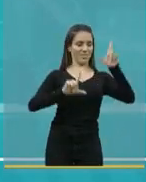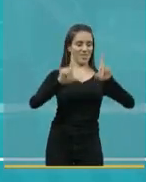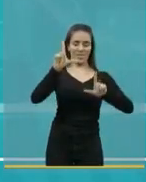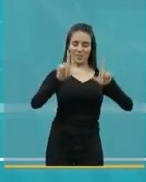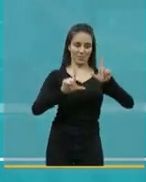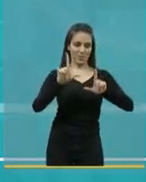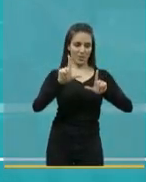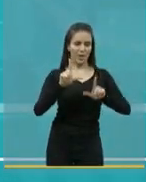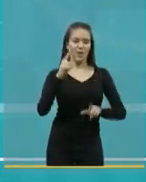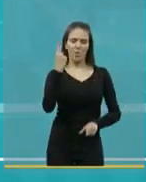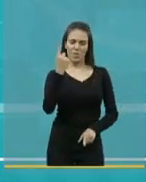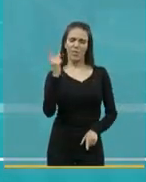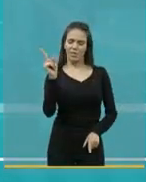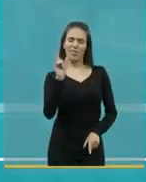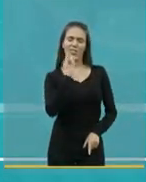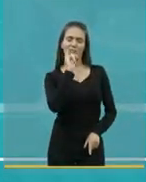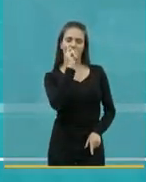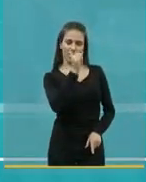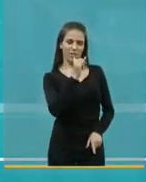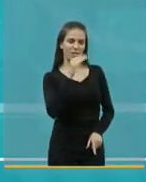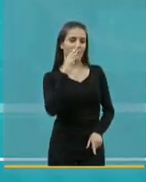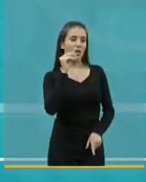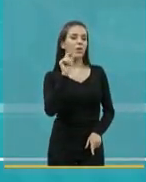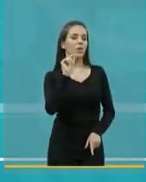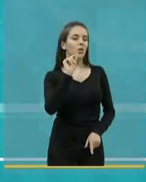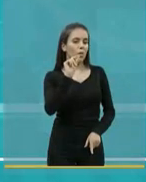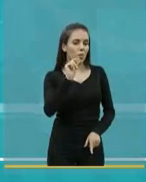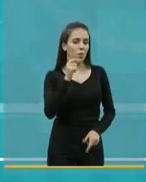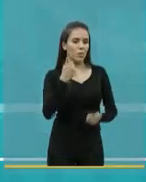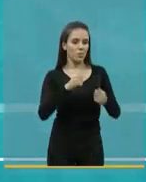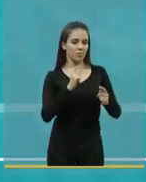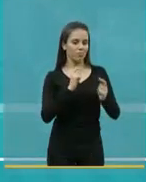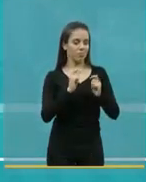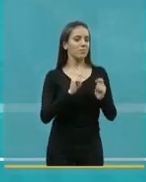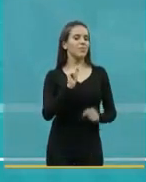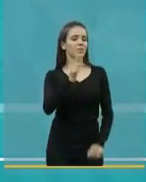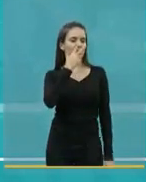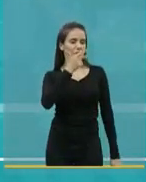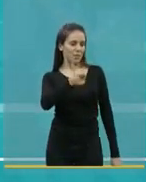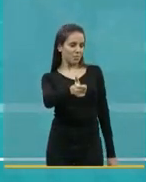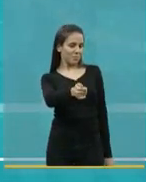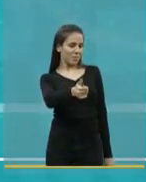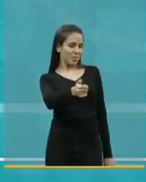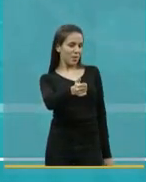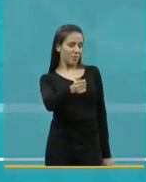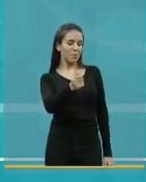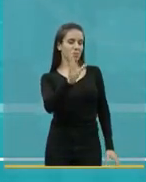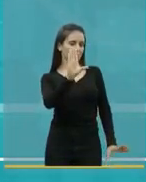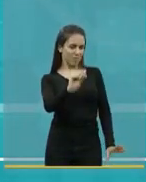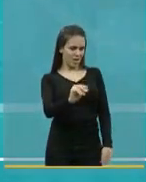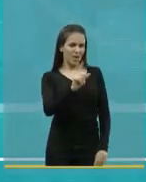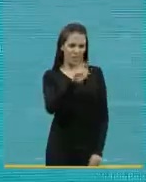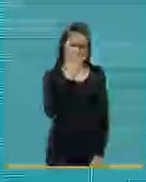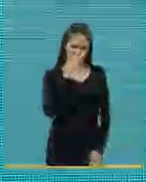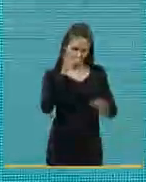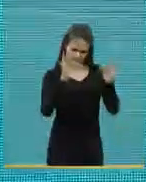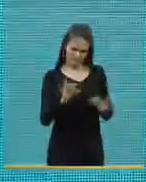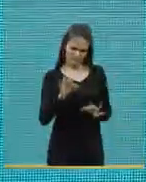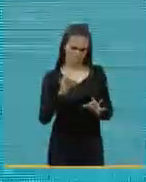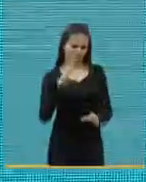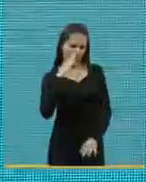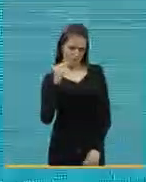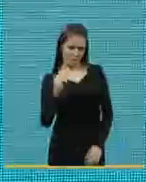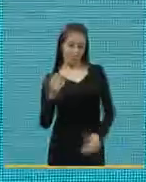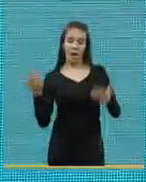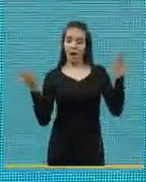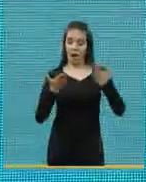que a melhor forma para lidar com isso é o controle remoto você acha que isso é suficiente ser dois minutos para